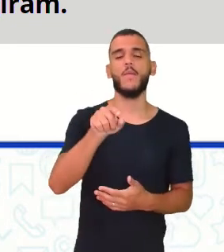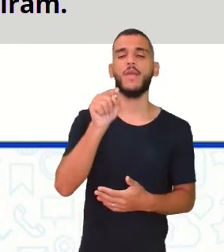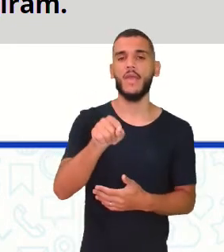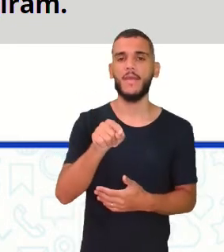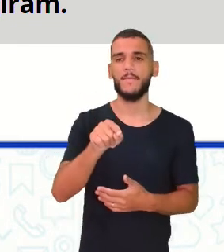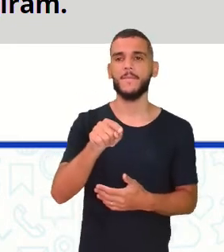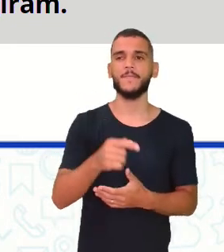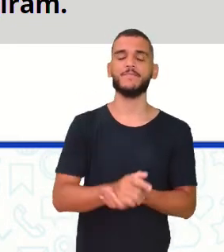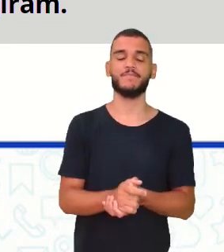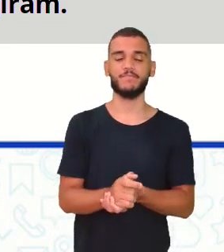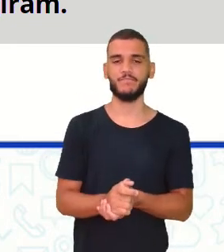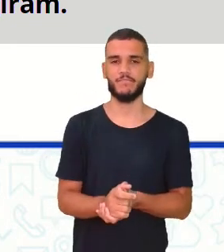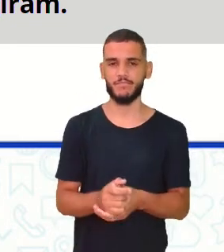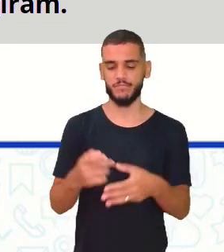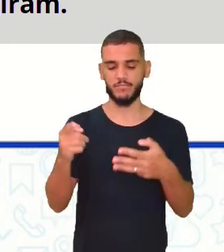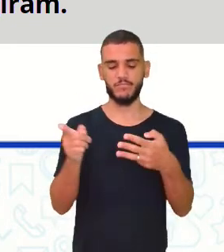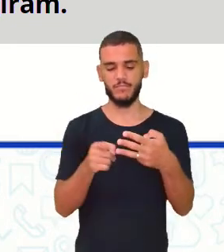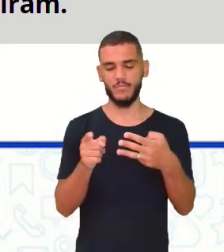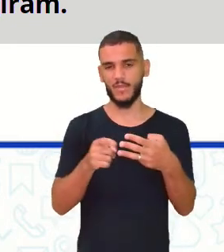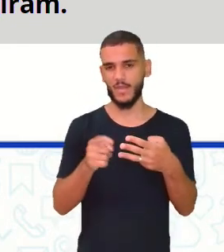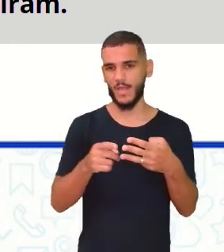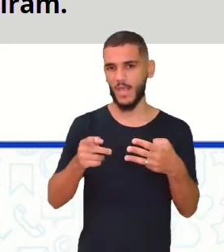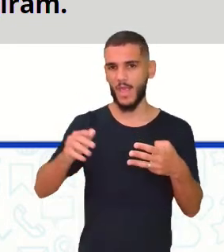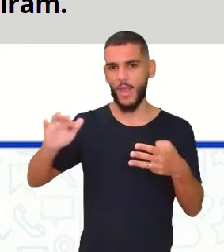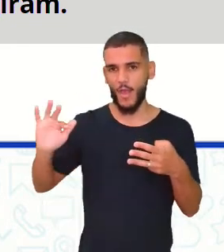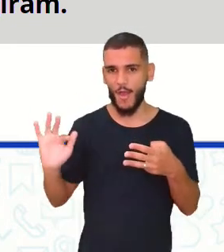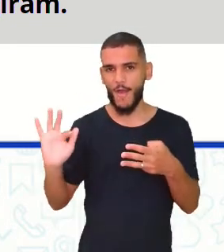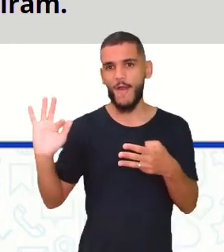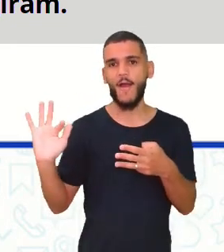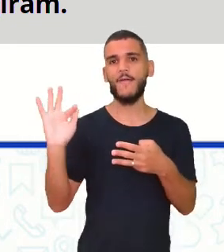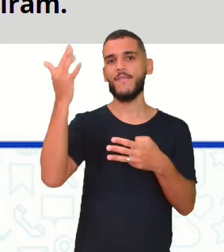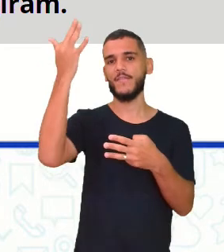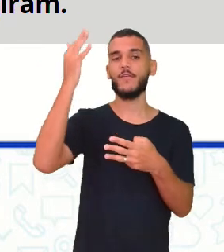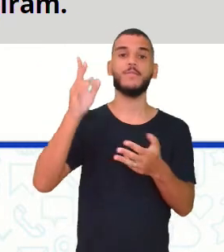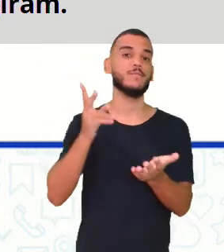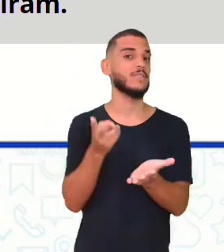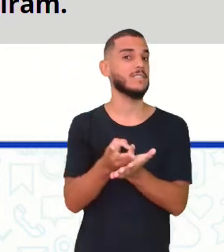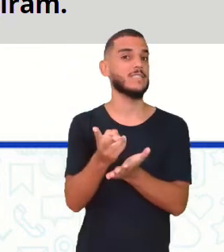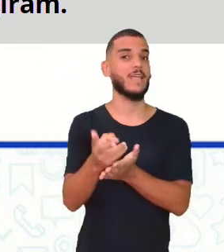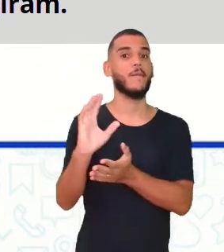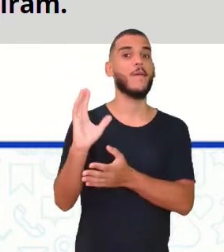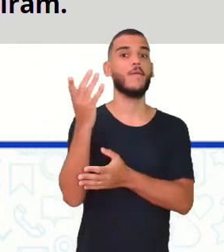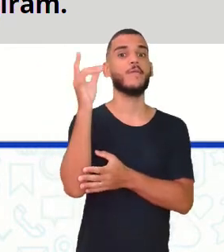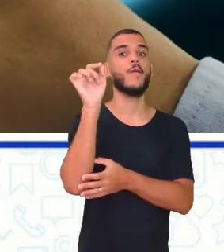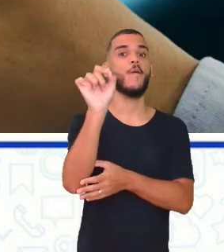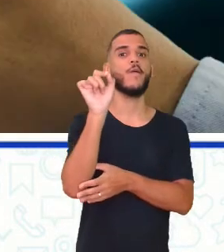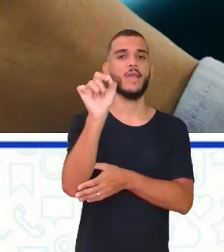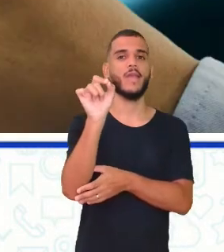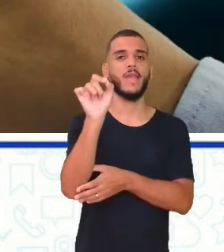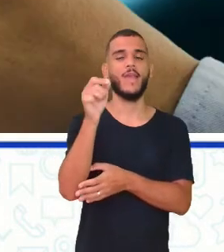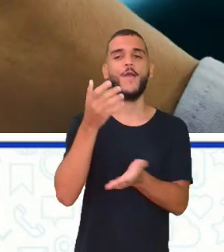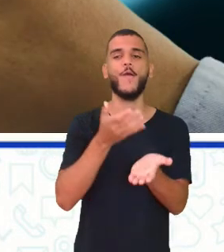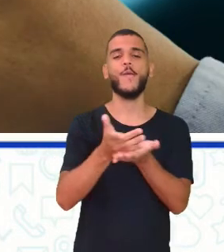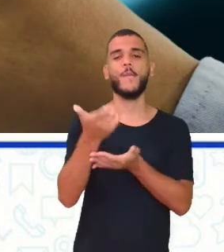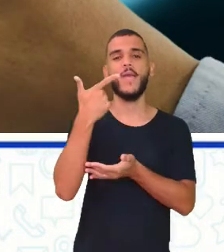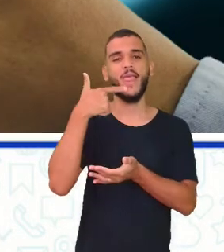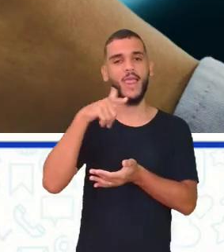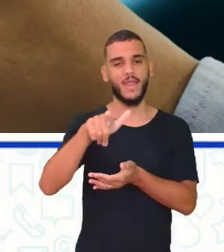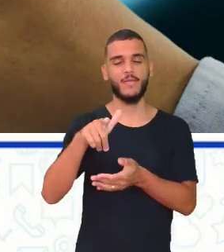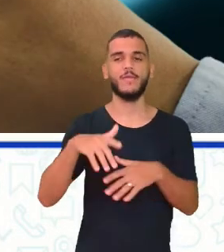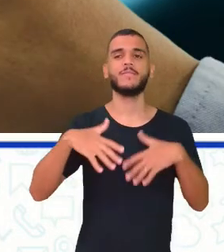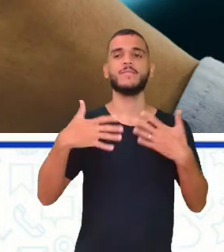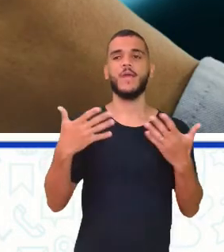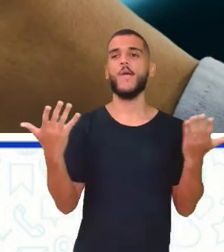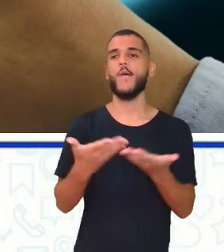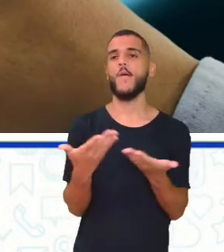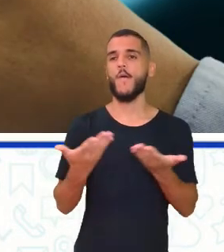um fenômeno que sempre aconteceu desde que as línguas surgiram. Hoje,